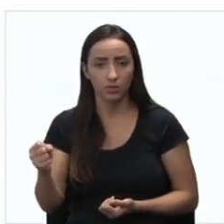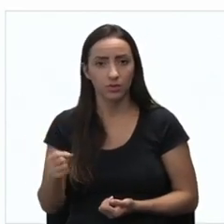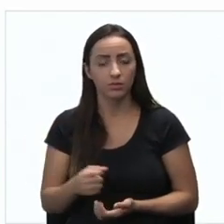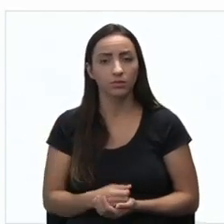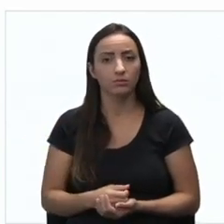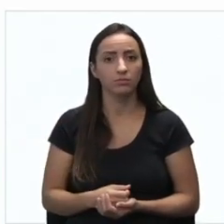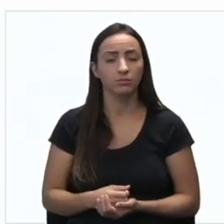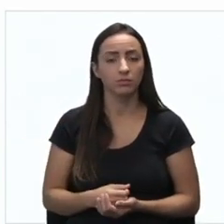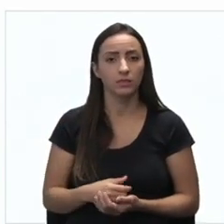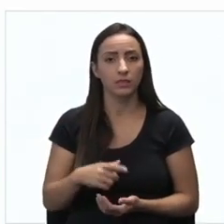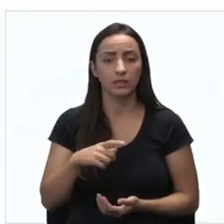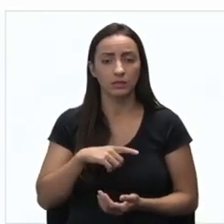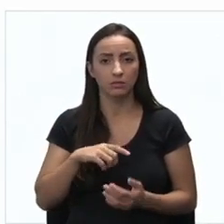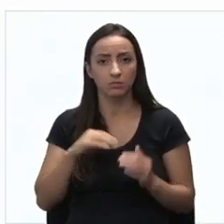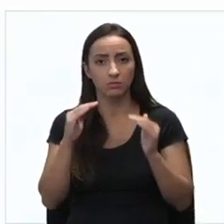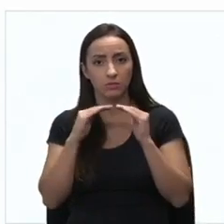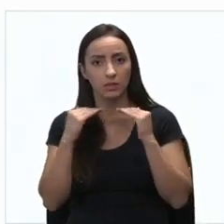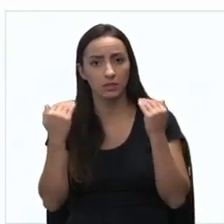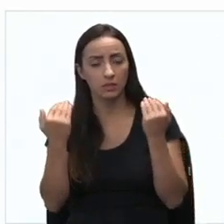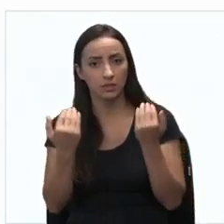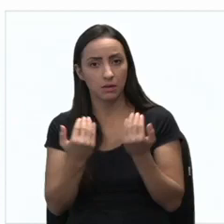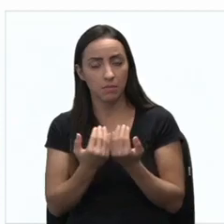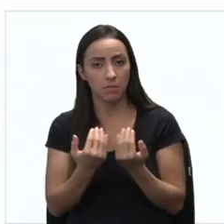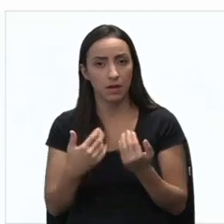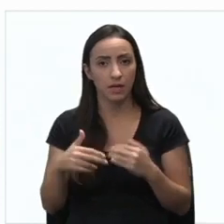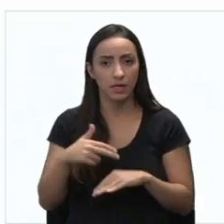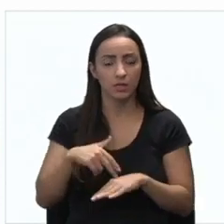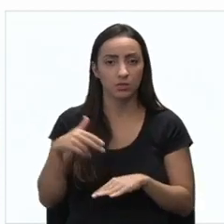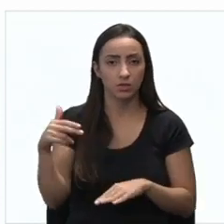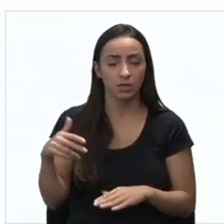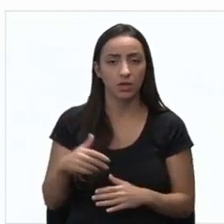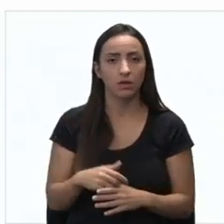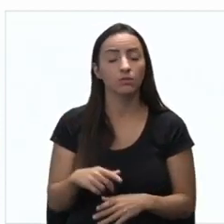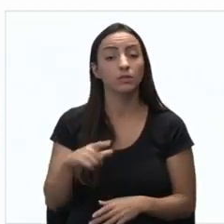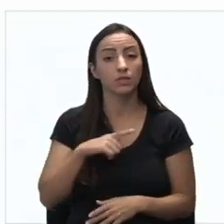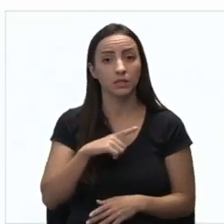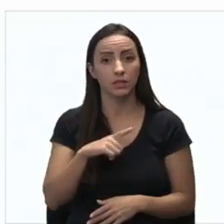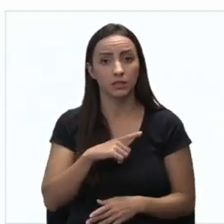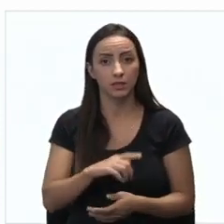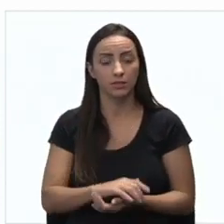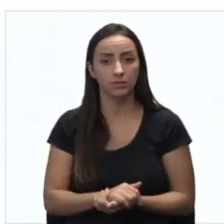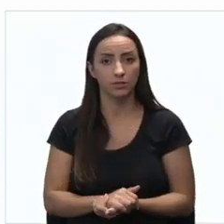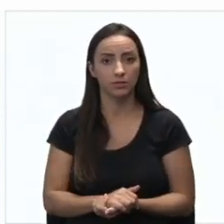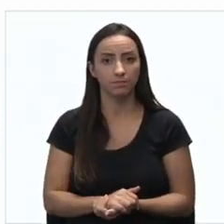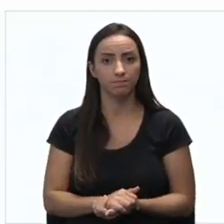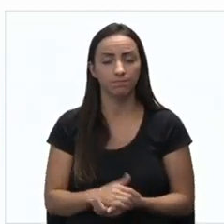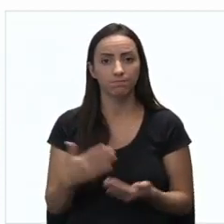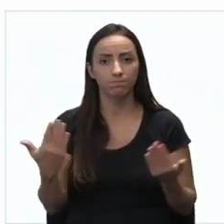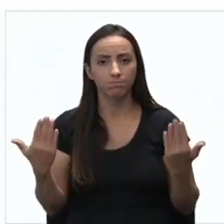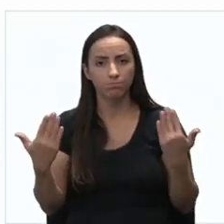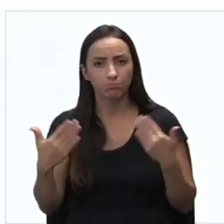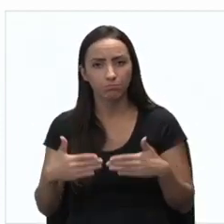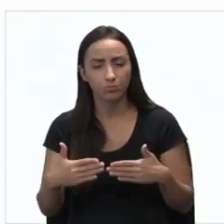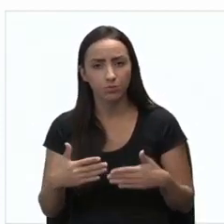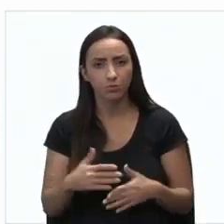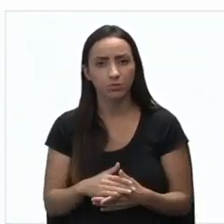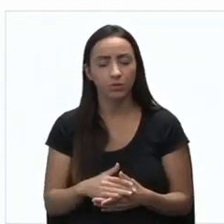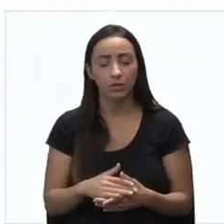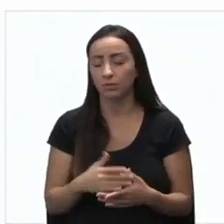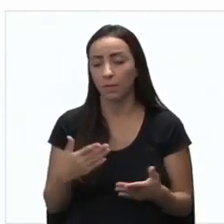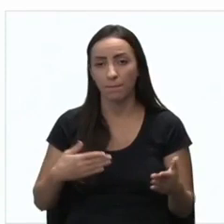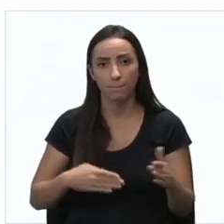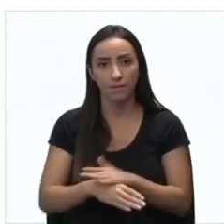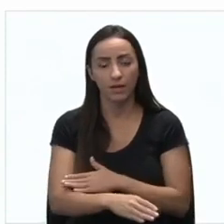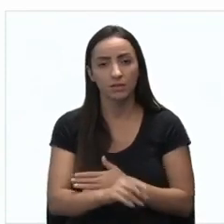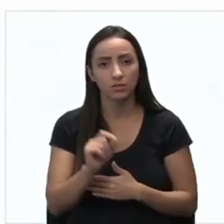1988, a Assembleia Nacional Constituinte, ela realiza aí... aprova, na verdade, a reforma